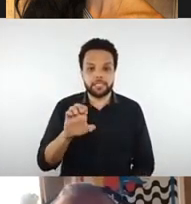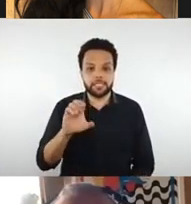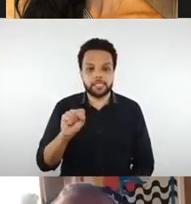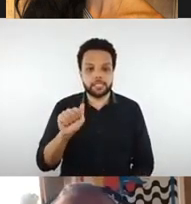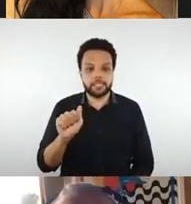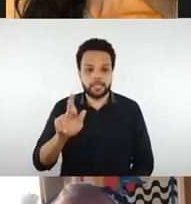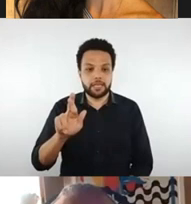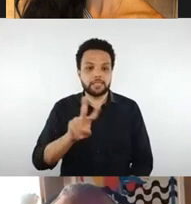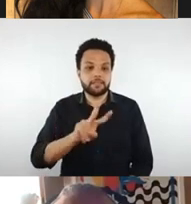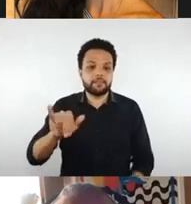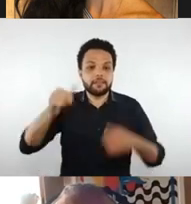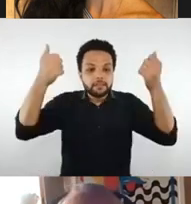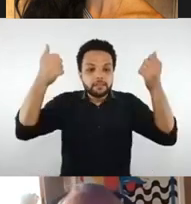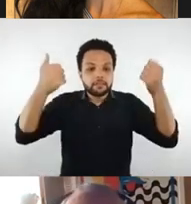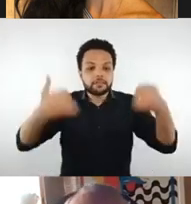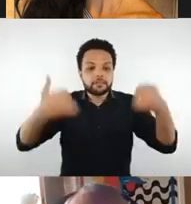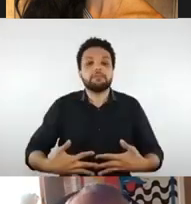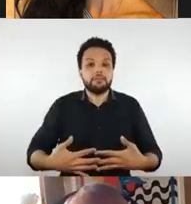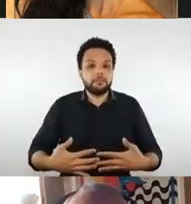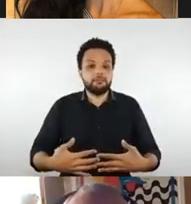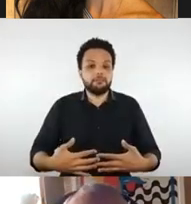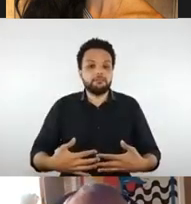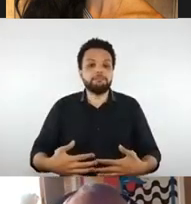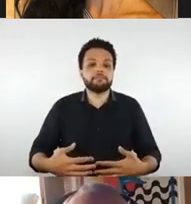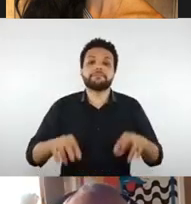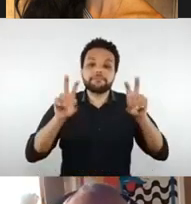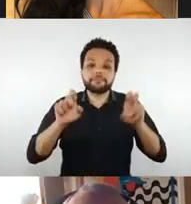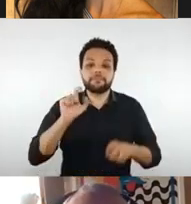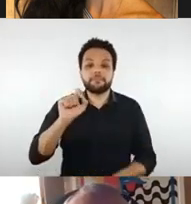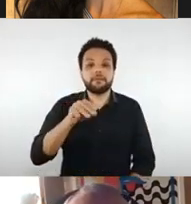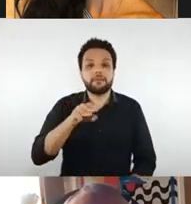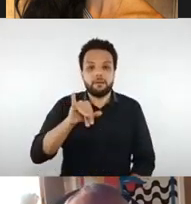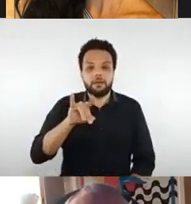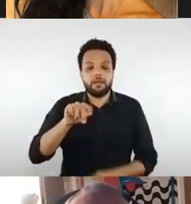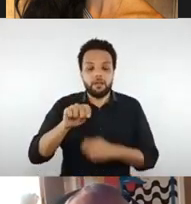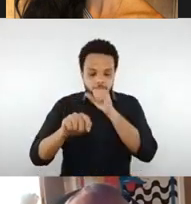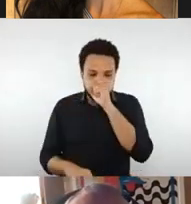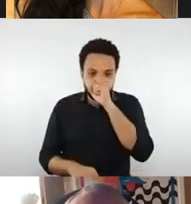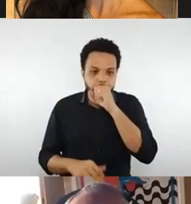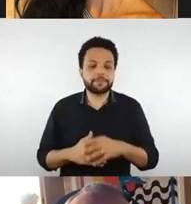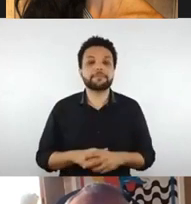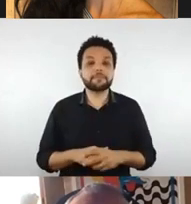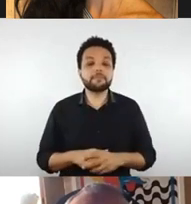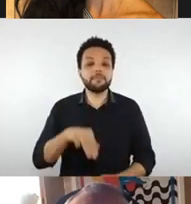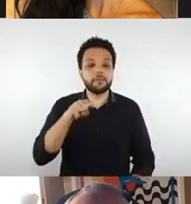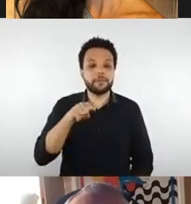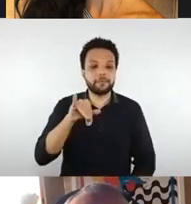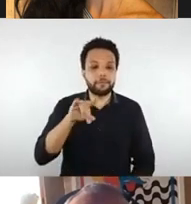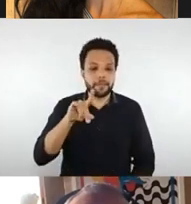vai trazer uma visão sobre a mídia, né? Quer dizer, a gente vai falar do audiovisual, como é que o